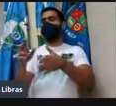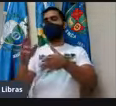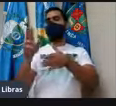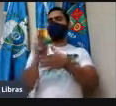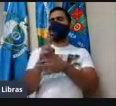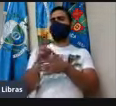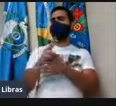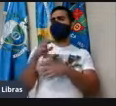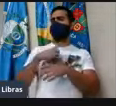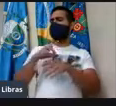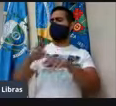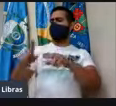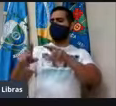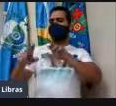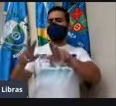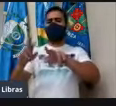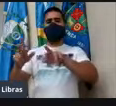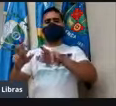N problemas.